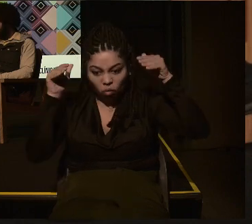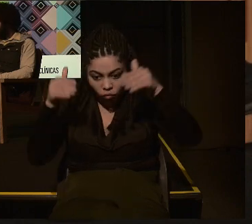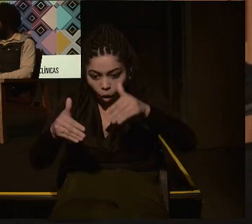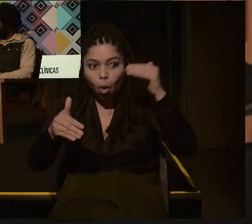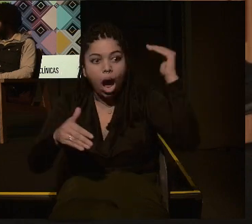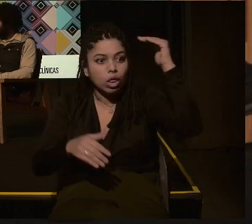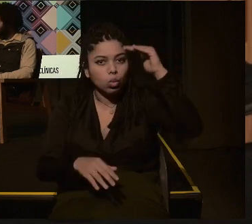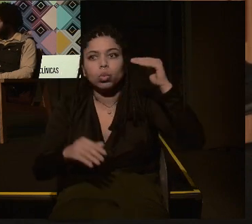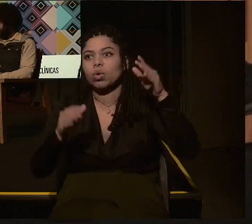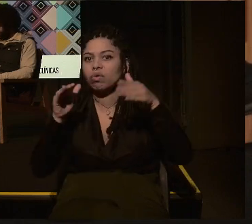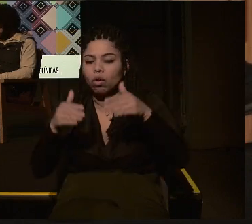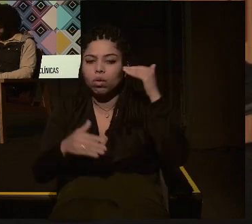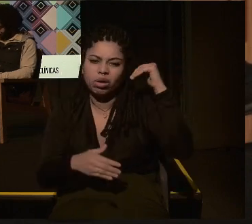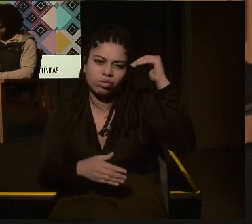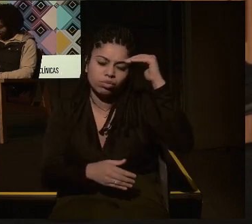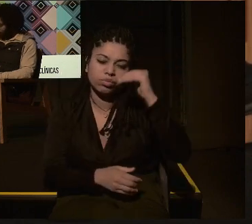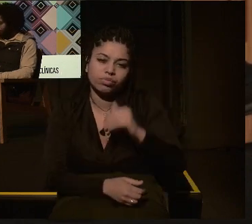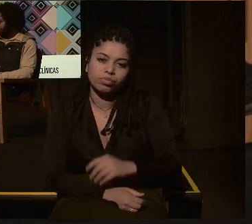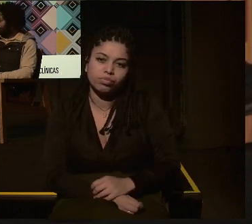E